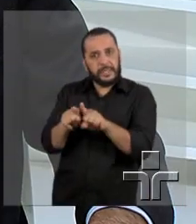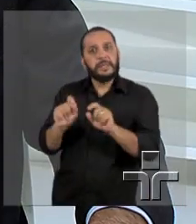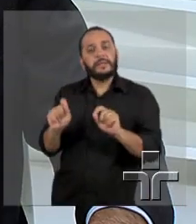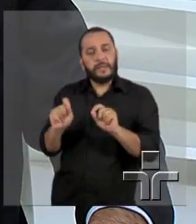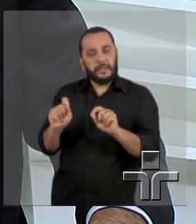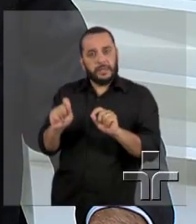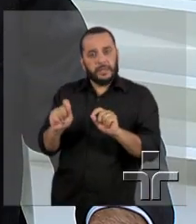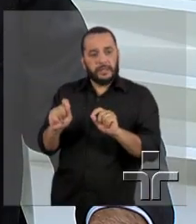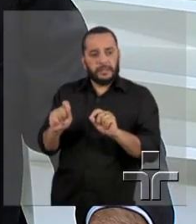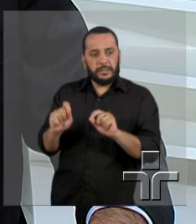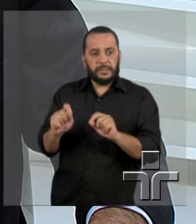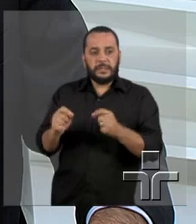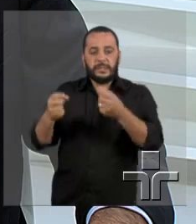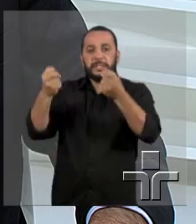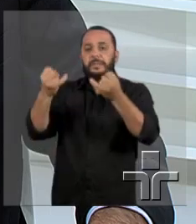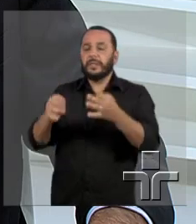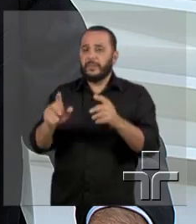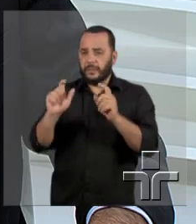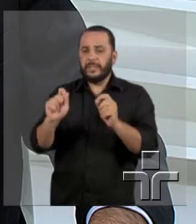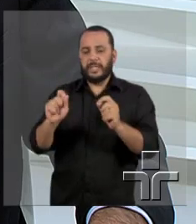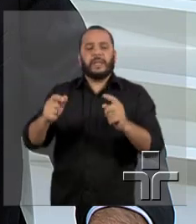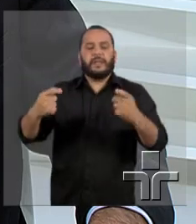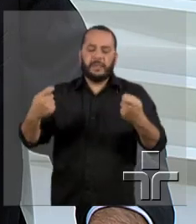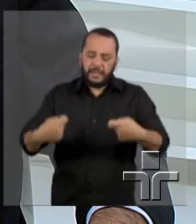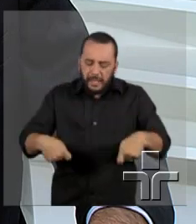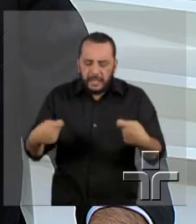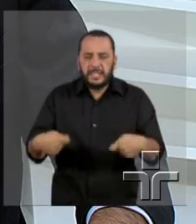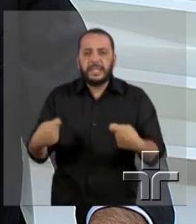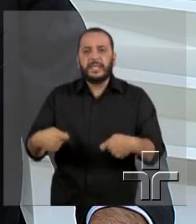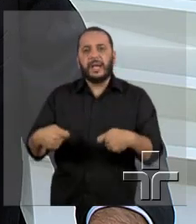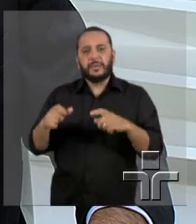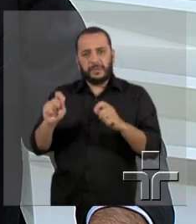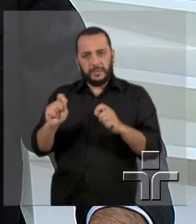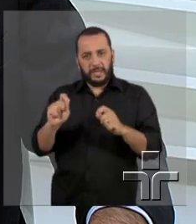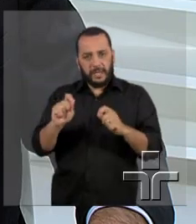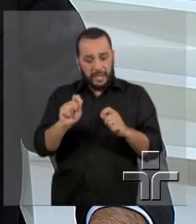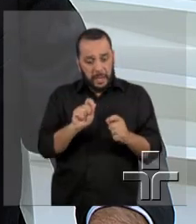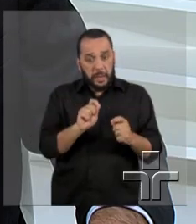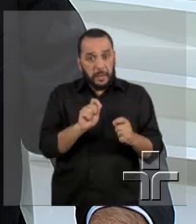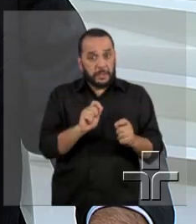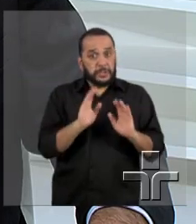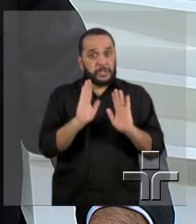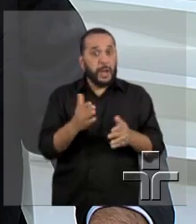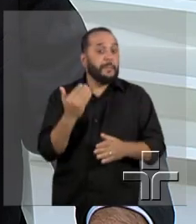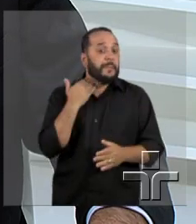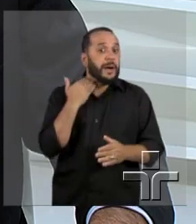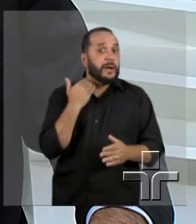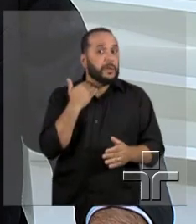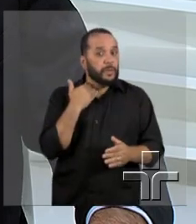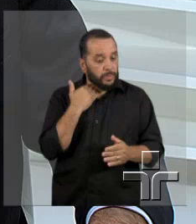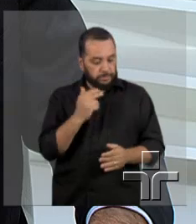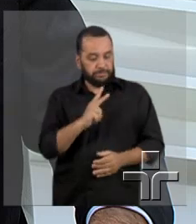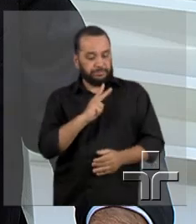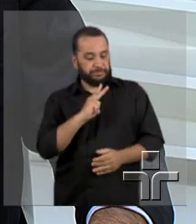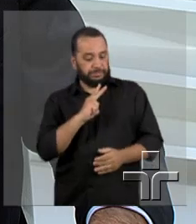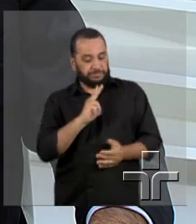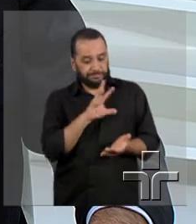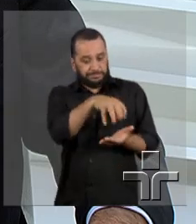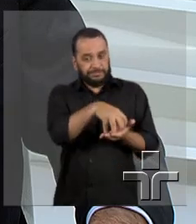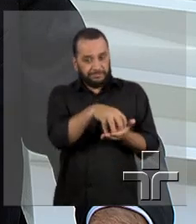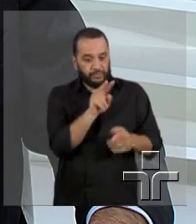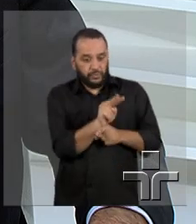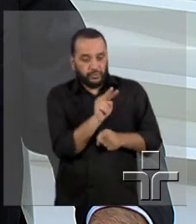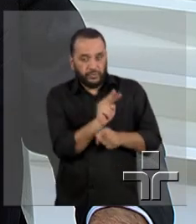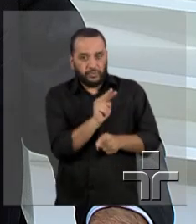ele fala, assim, da necessidade de preservar o sigilo bancário e de incluir no